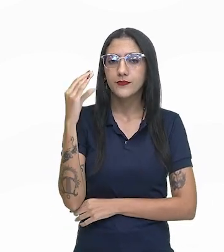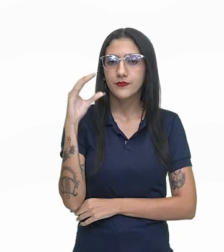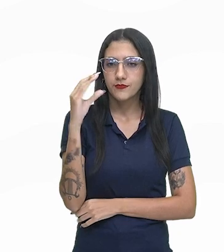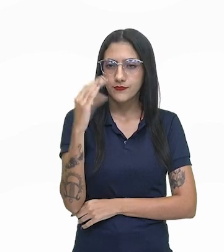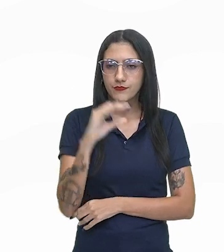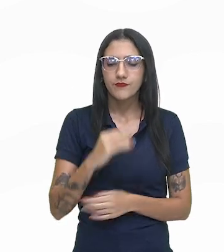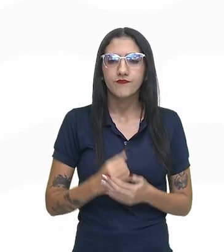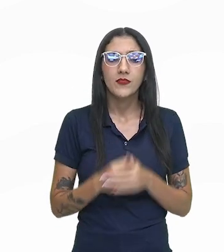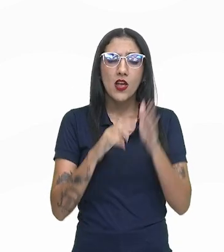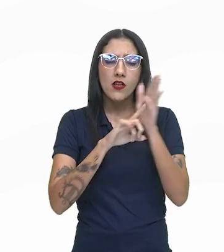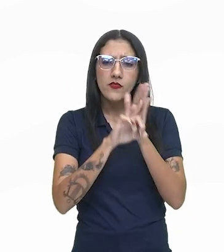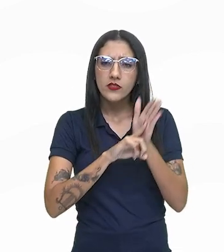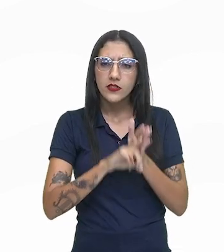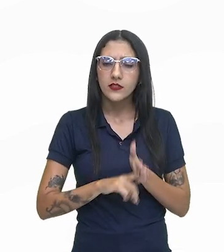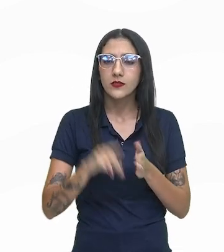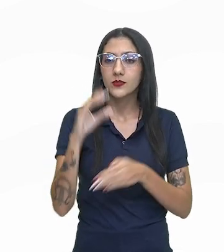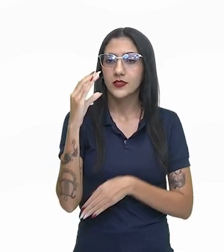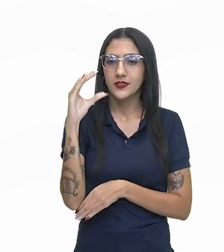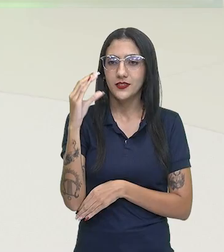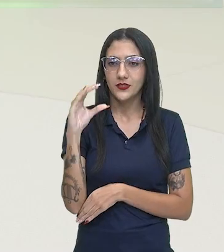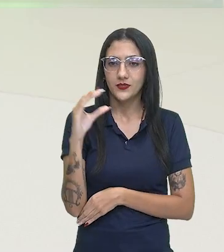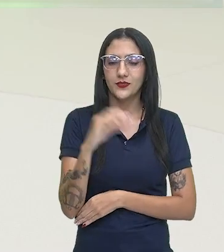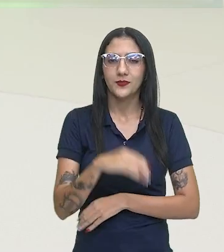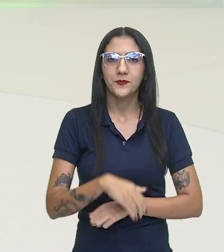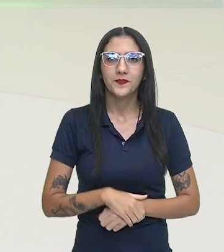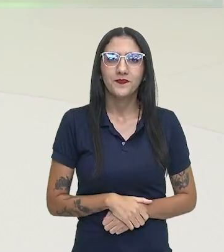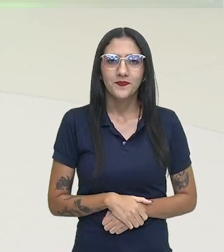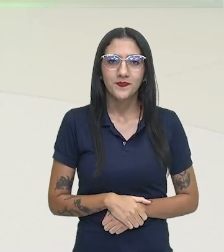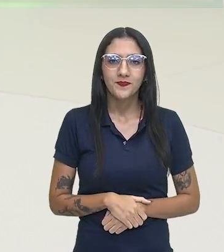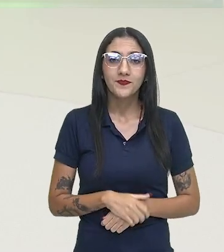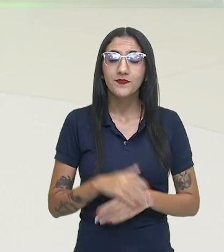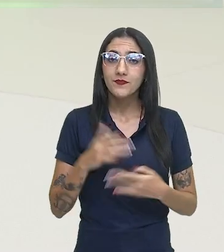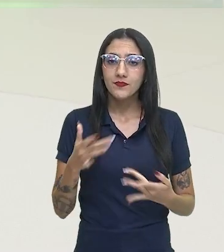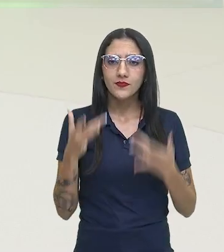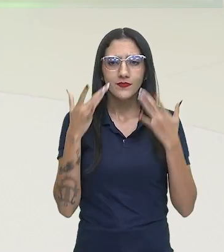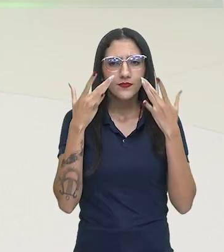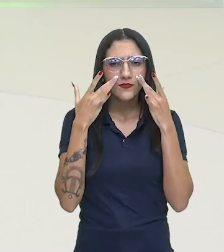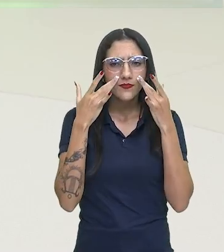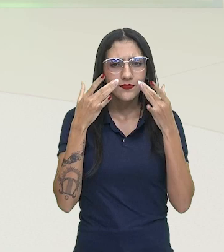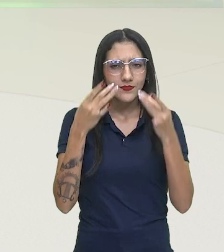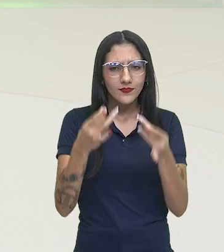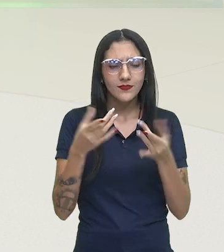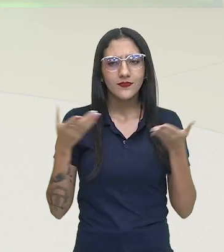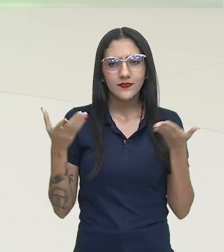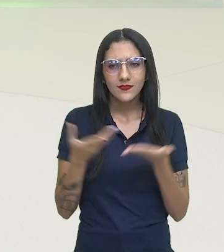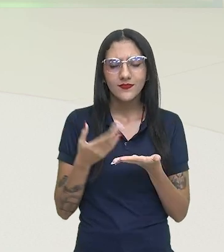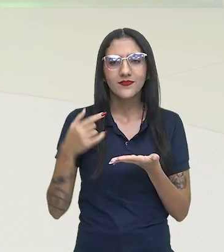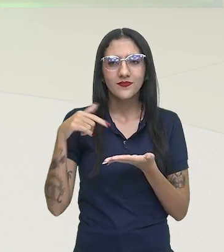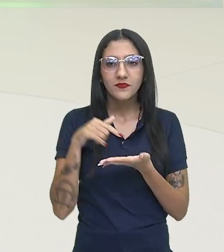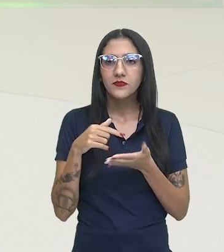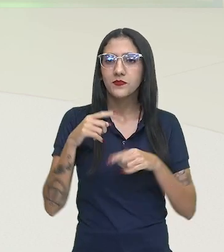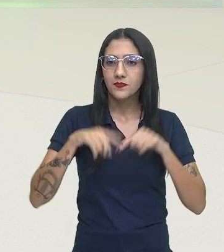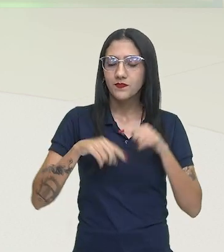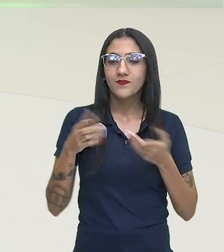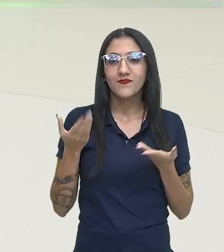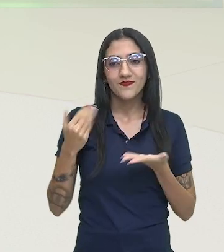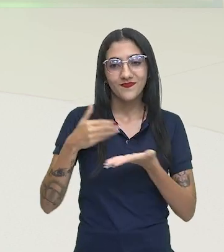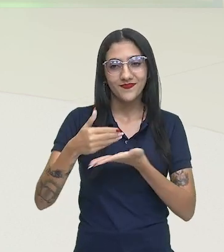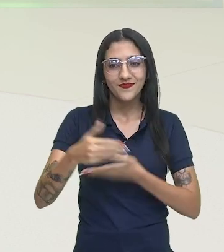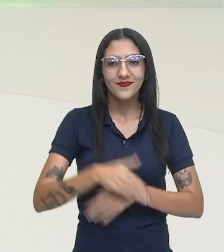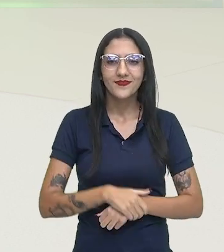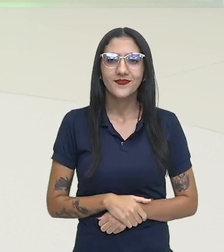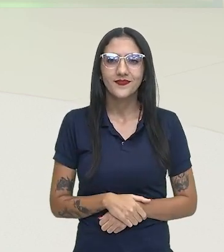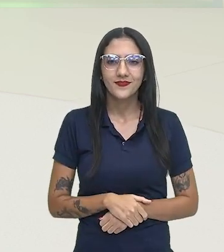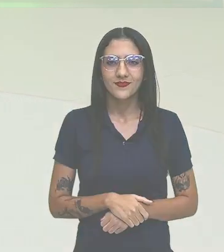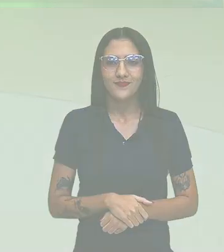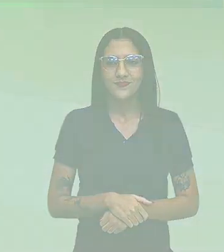científico e investigação científica. Então, fiquem preparados com seu caderno e caneta na mão e vamos para a nossa